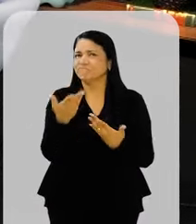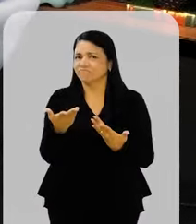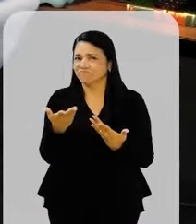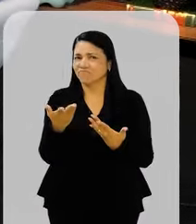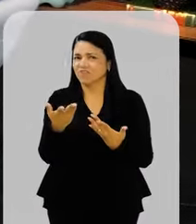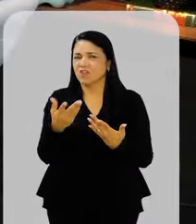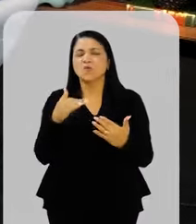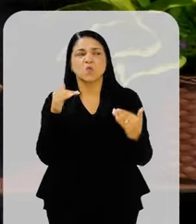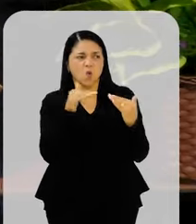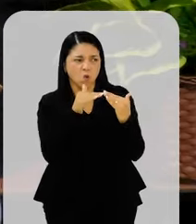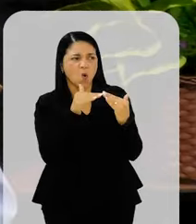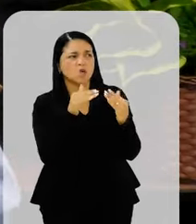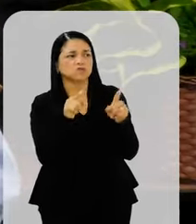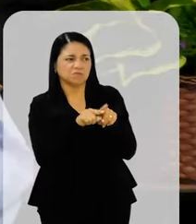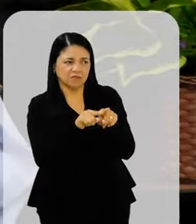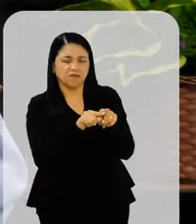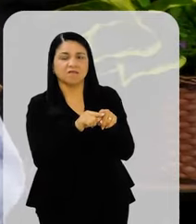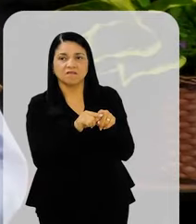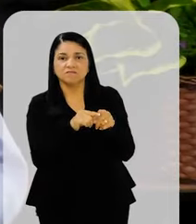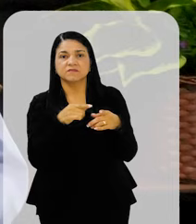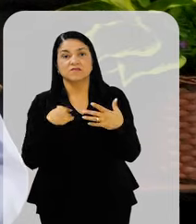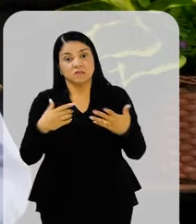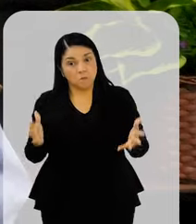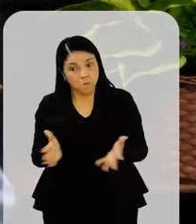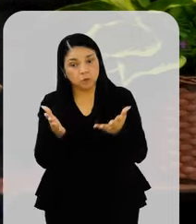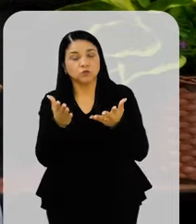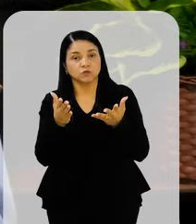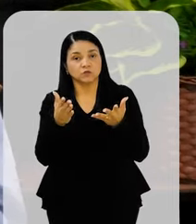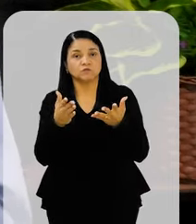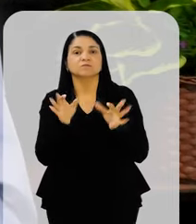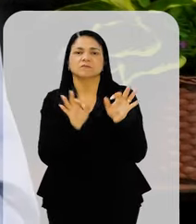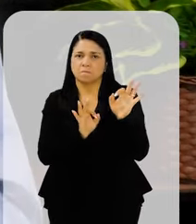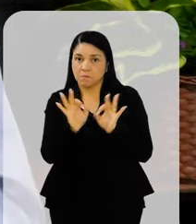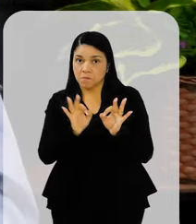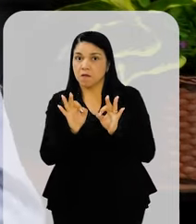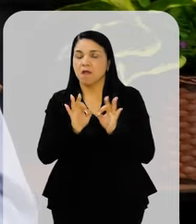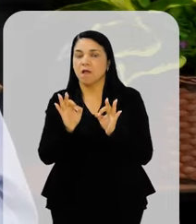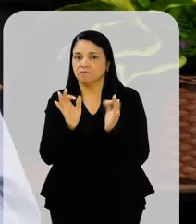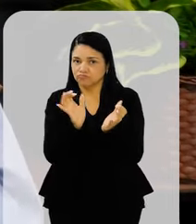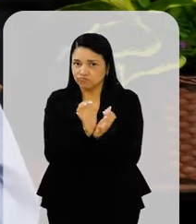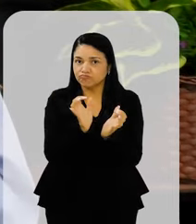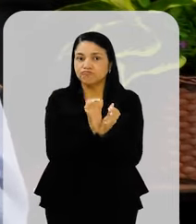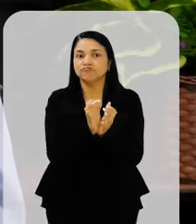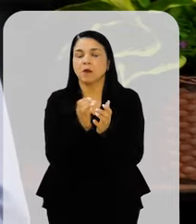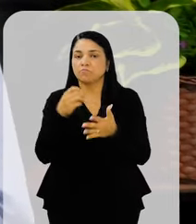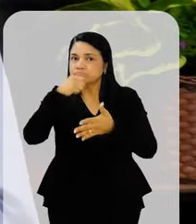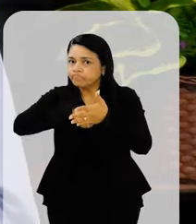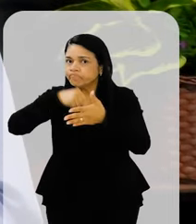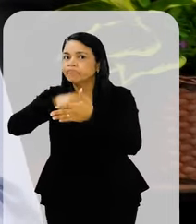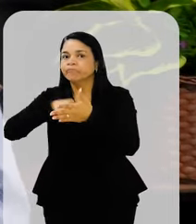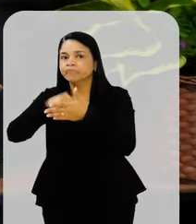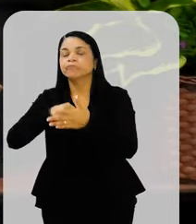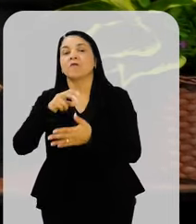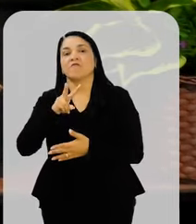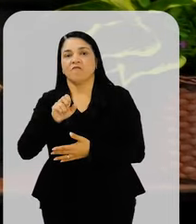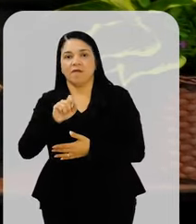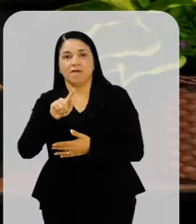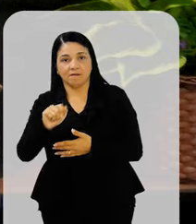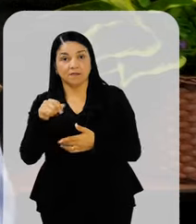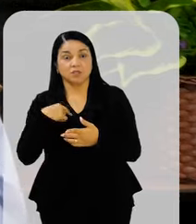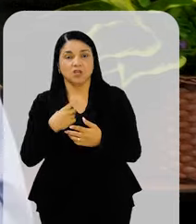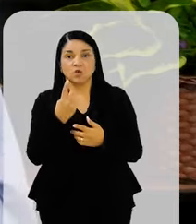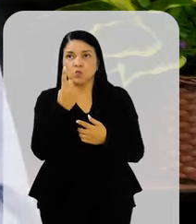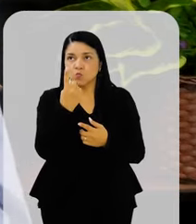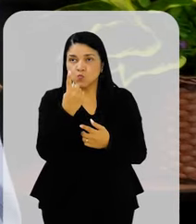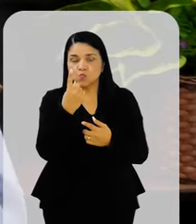Um time só subindo, quer dizer, você motiva, né? Todo mundo vai ter que estar preparado para poder lutar por essa vaguinha. Agora, dois caírem